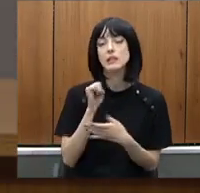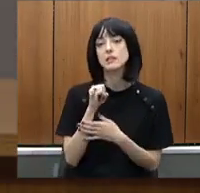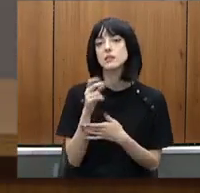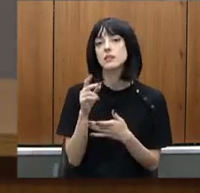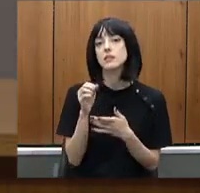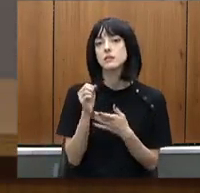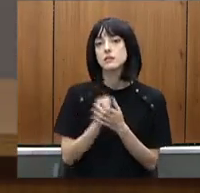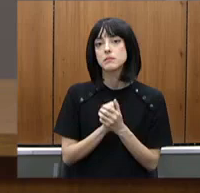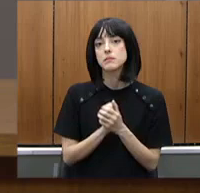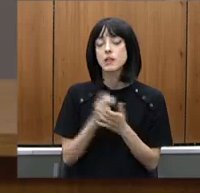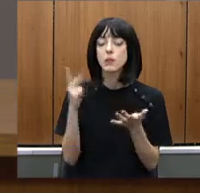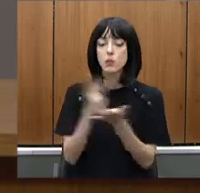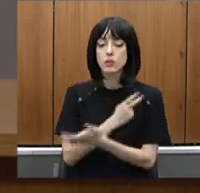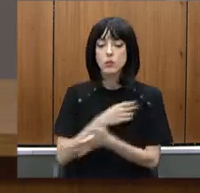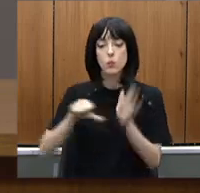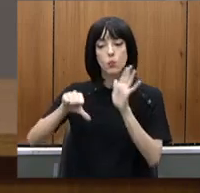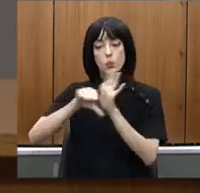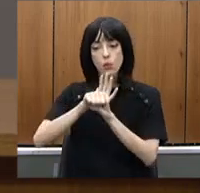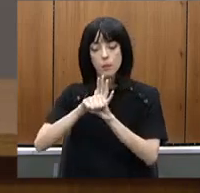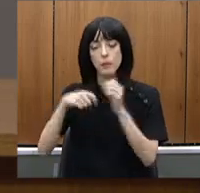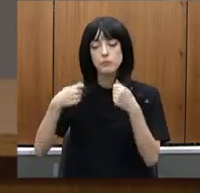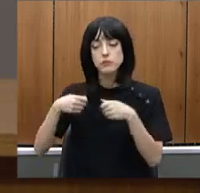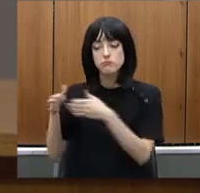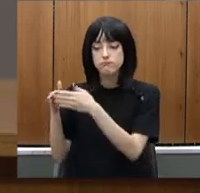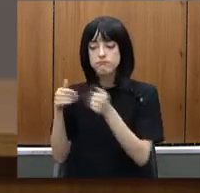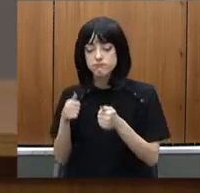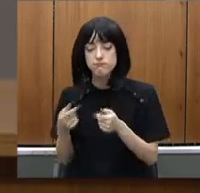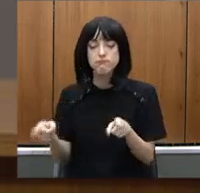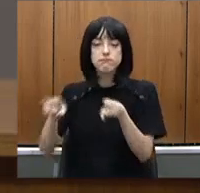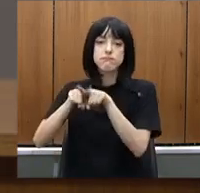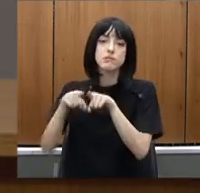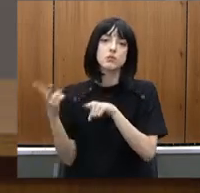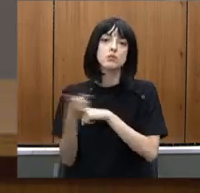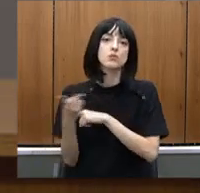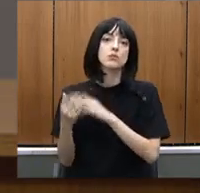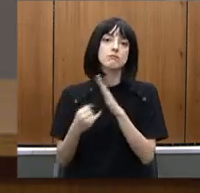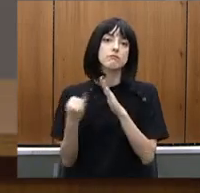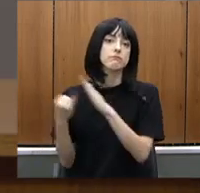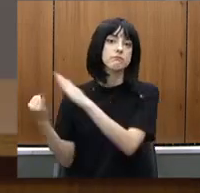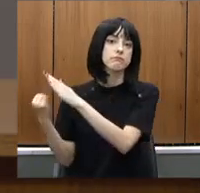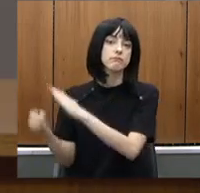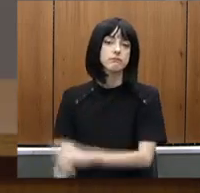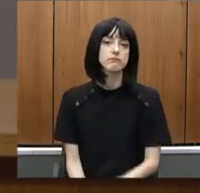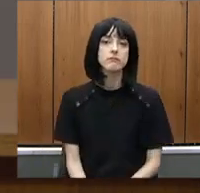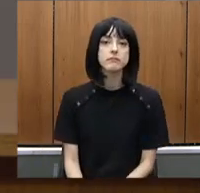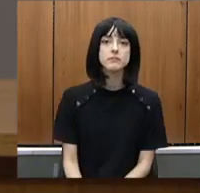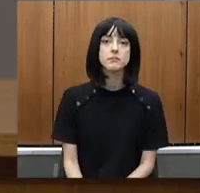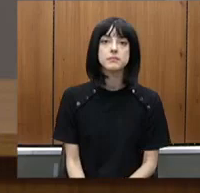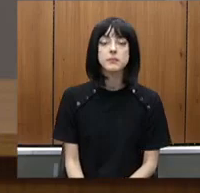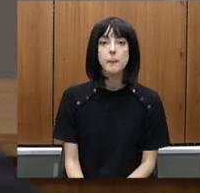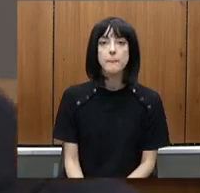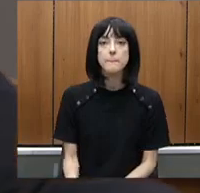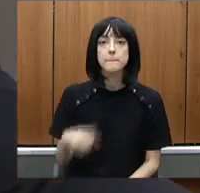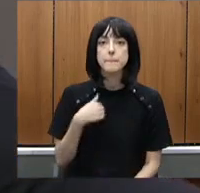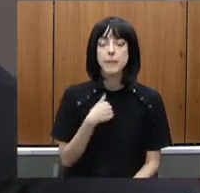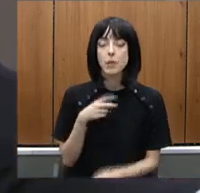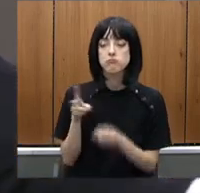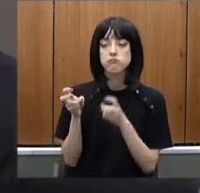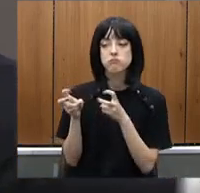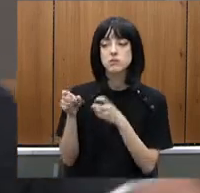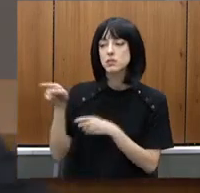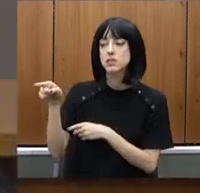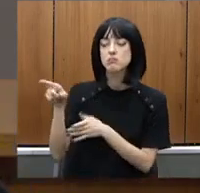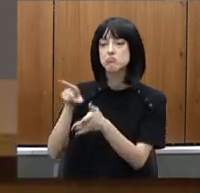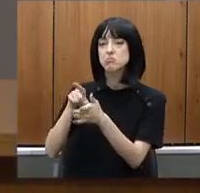defender a população de Minas Gerais eu vi que pediu Rodrigues ele não conseguiu saber porque